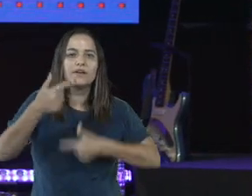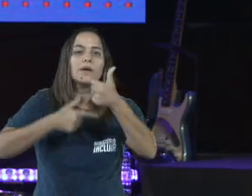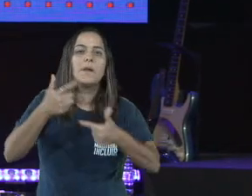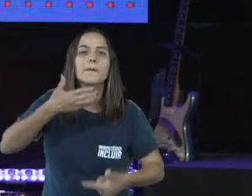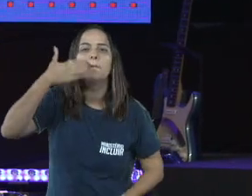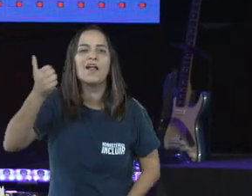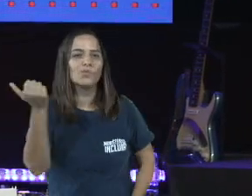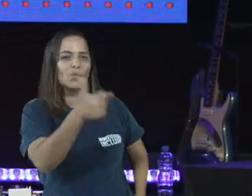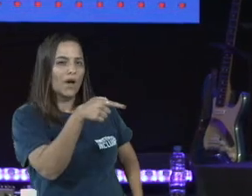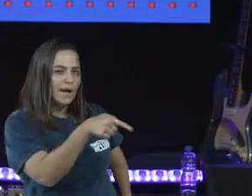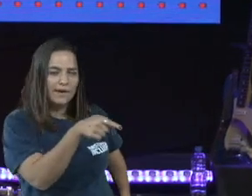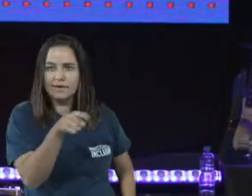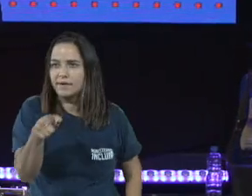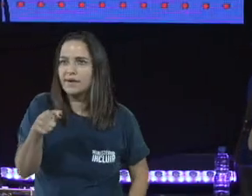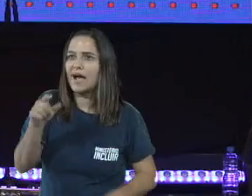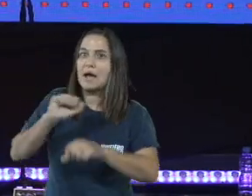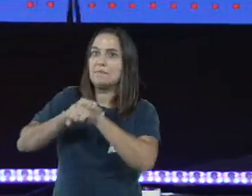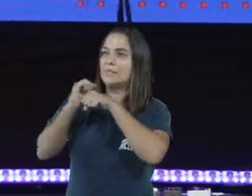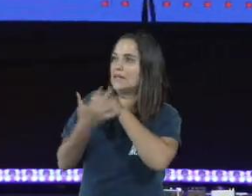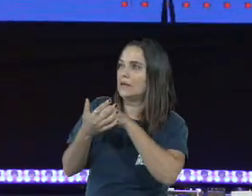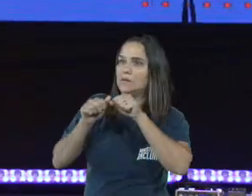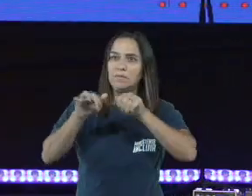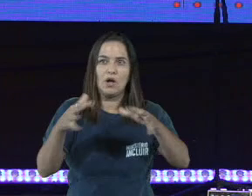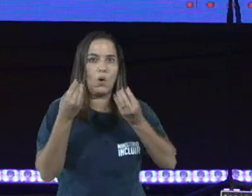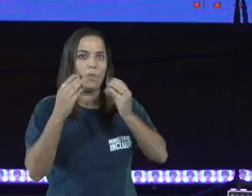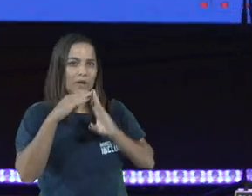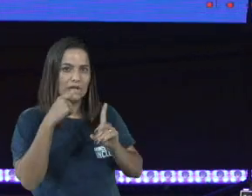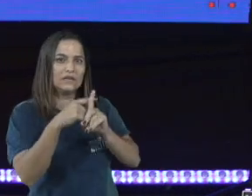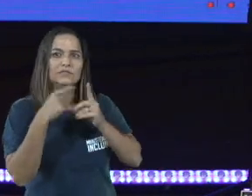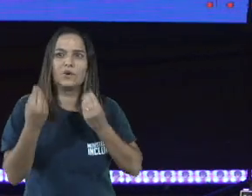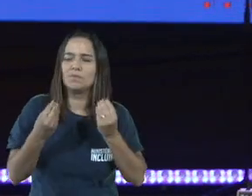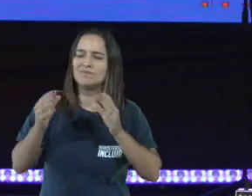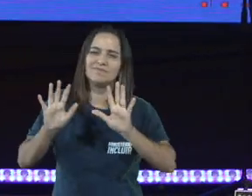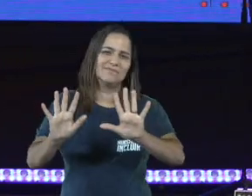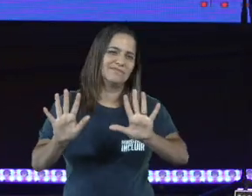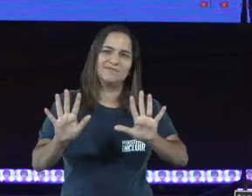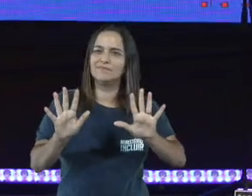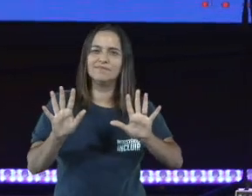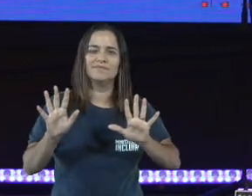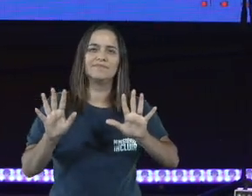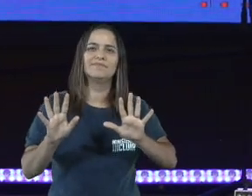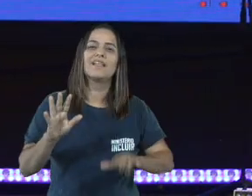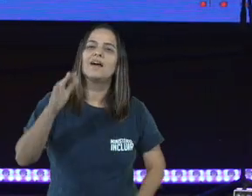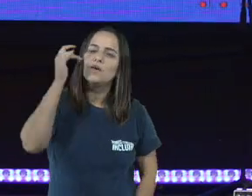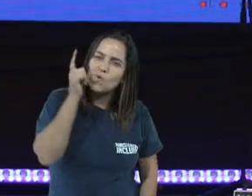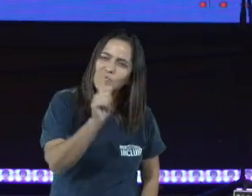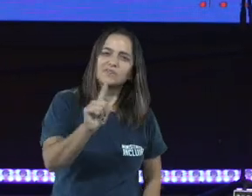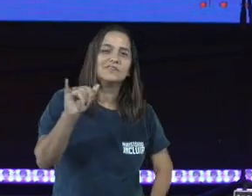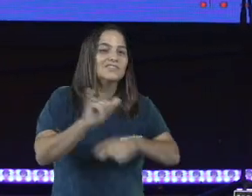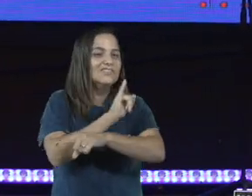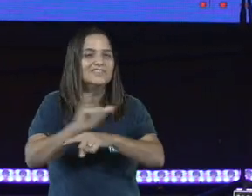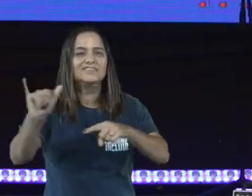o Japão de minha amiga igreja ele essa pandemia se você vai conseguir evangelizar os homens poderosos da cidade